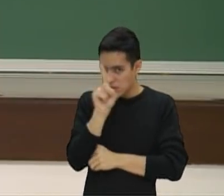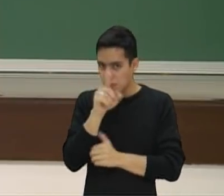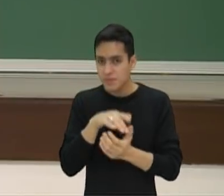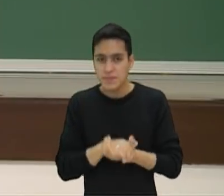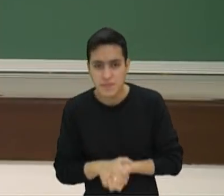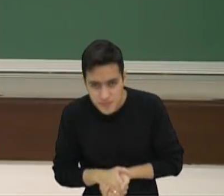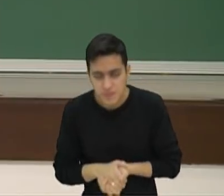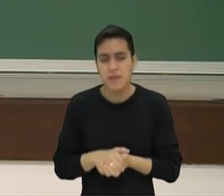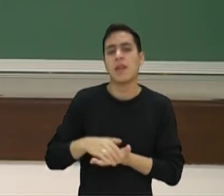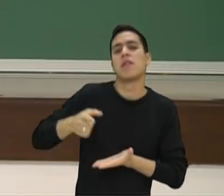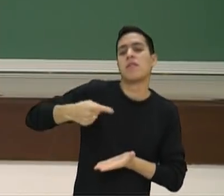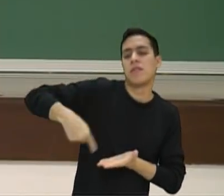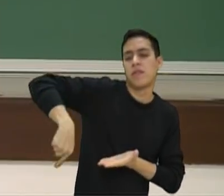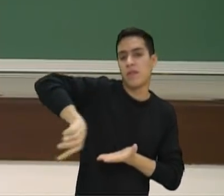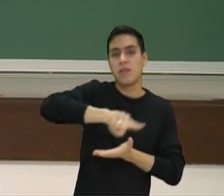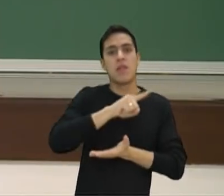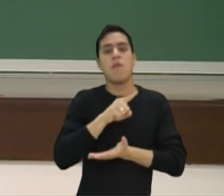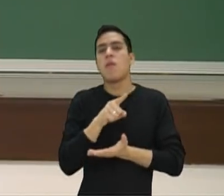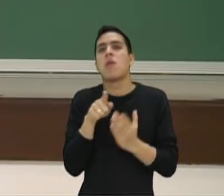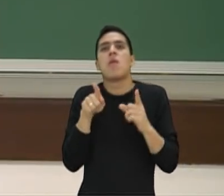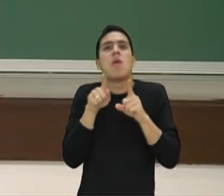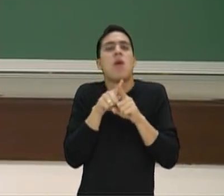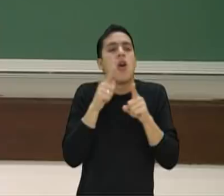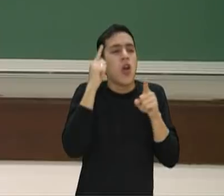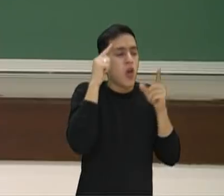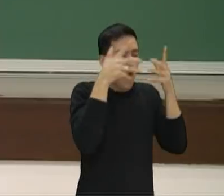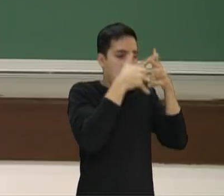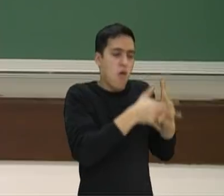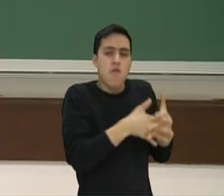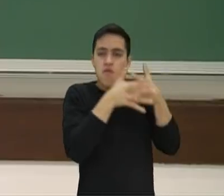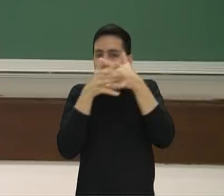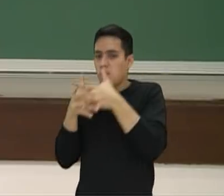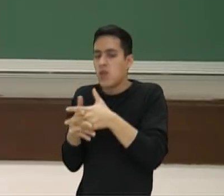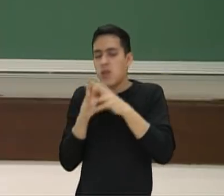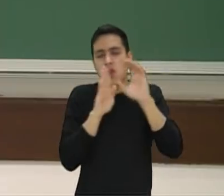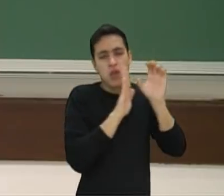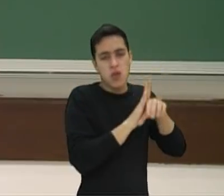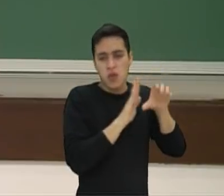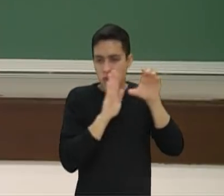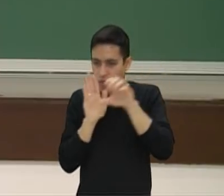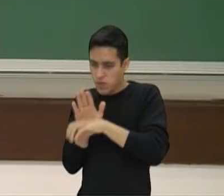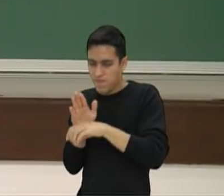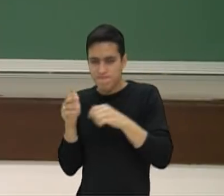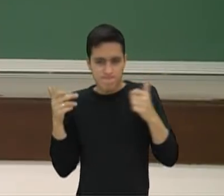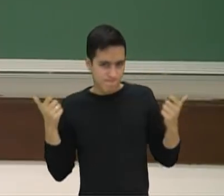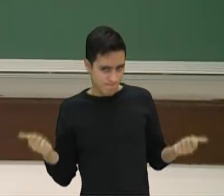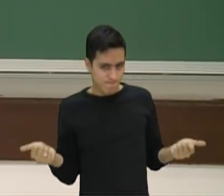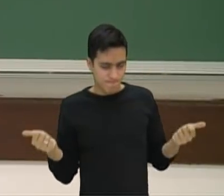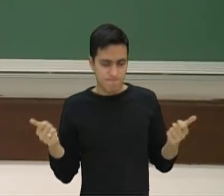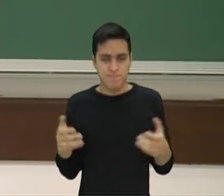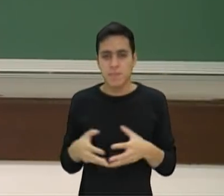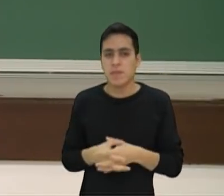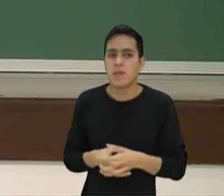não vão se perder nessa diferença entre clima e tempo.